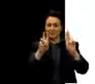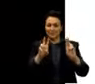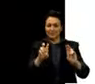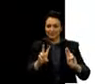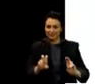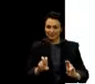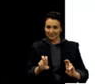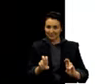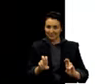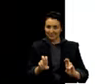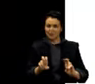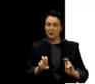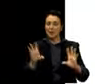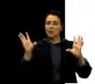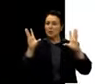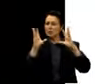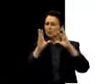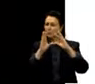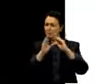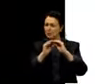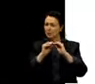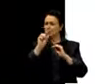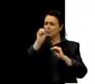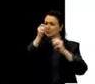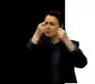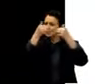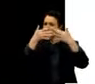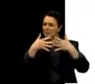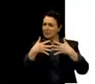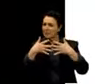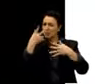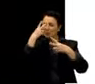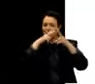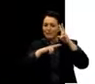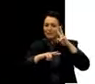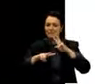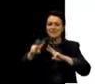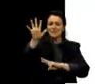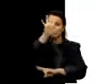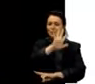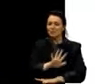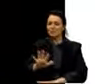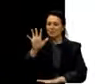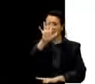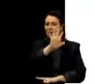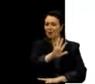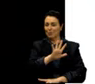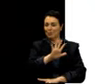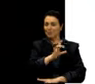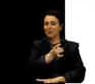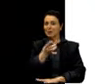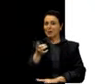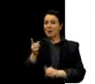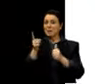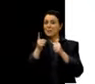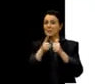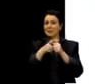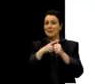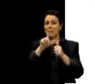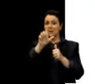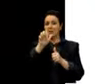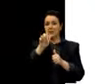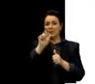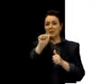resumida para dar uma visão geral de cada tema. O primeiro tópico,